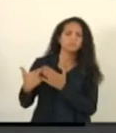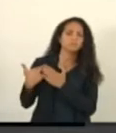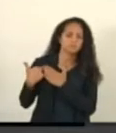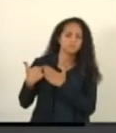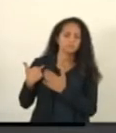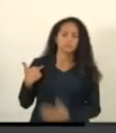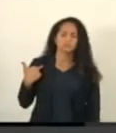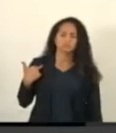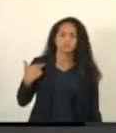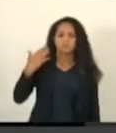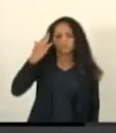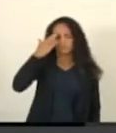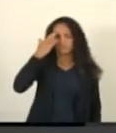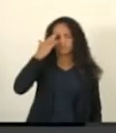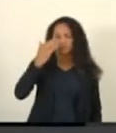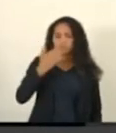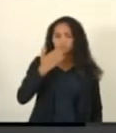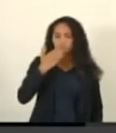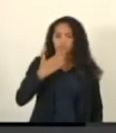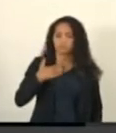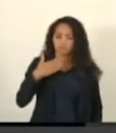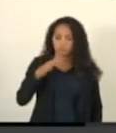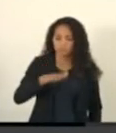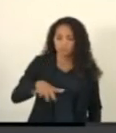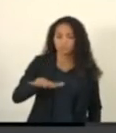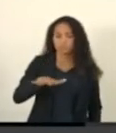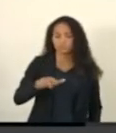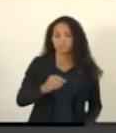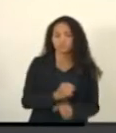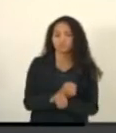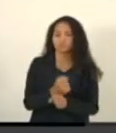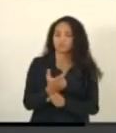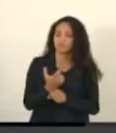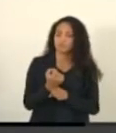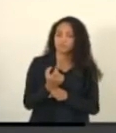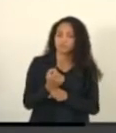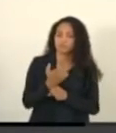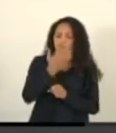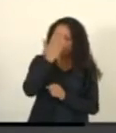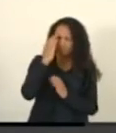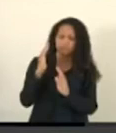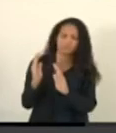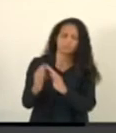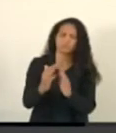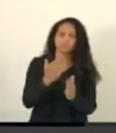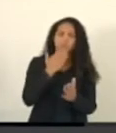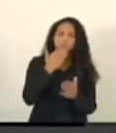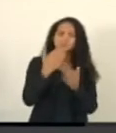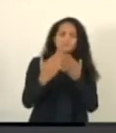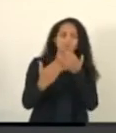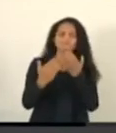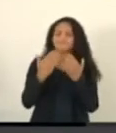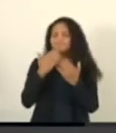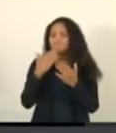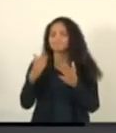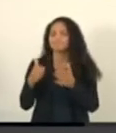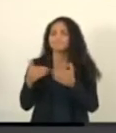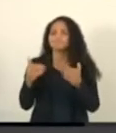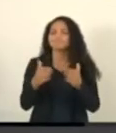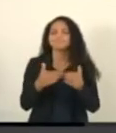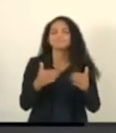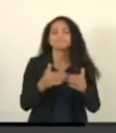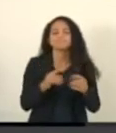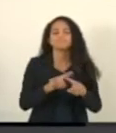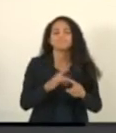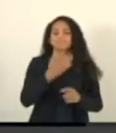esse pedido do calçamento, que tem 20 anos que os moradores pedem e as pessoas